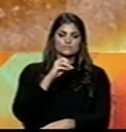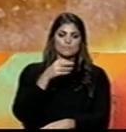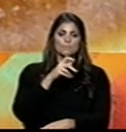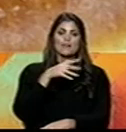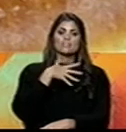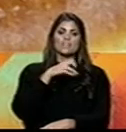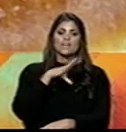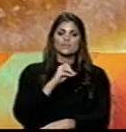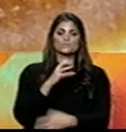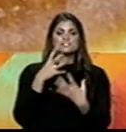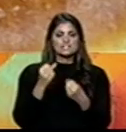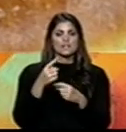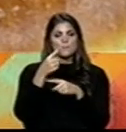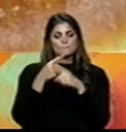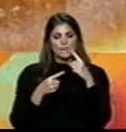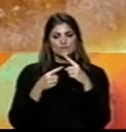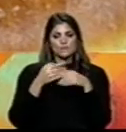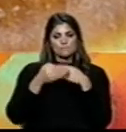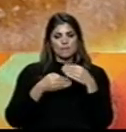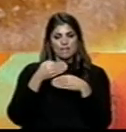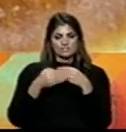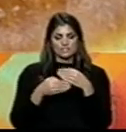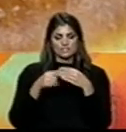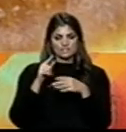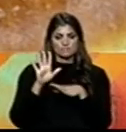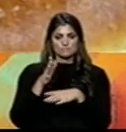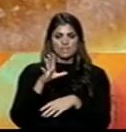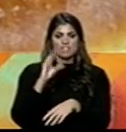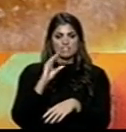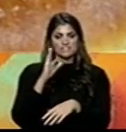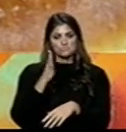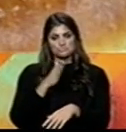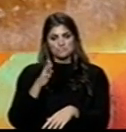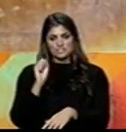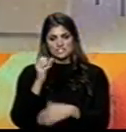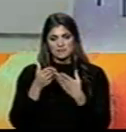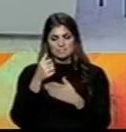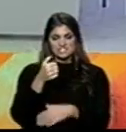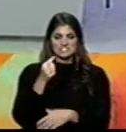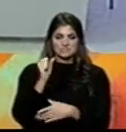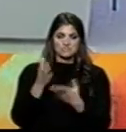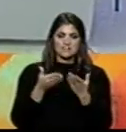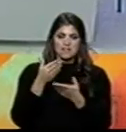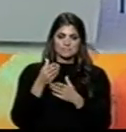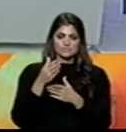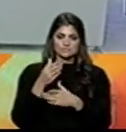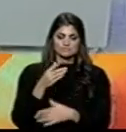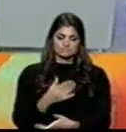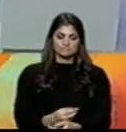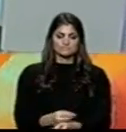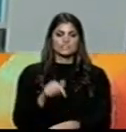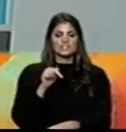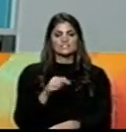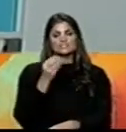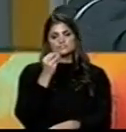seco, meio pacote. Meio pacote. E chega. Os pacotes geralmente têm cerca de 10, 11 gramas, portanto será cerca de 5 gramas de fermento de padeiro seco. E eu nesta